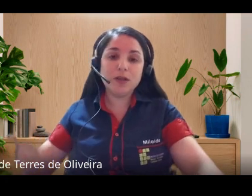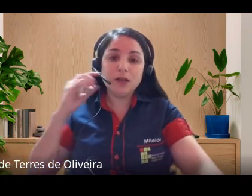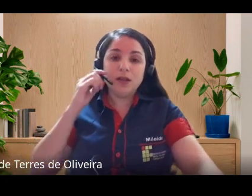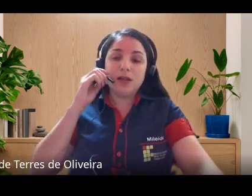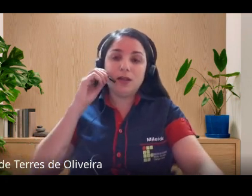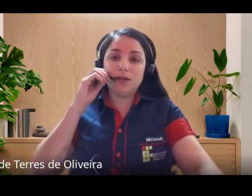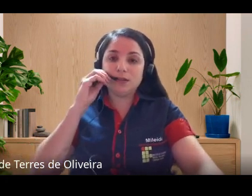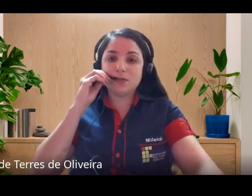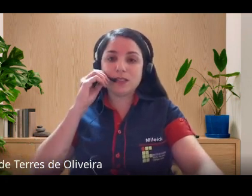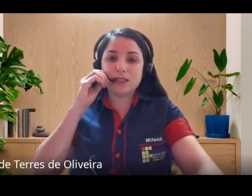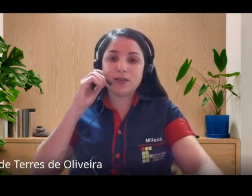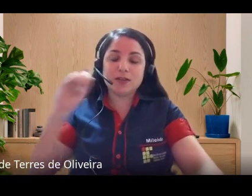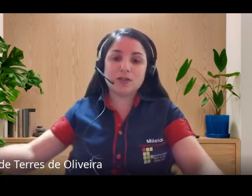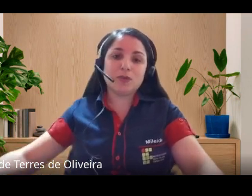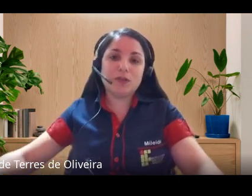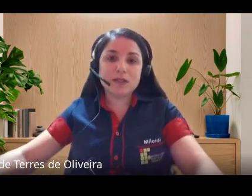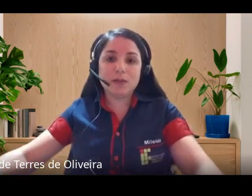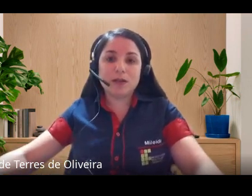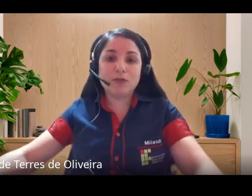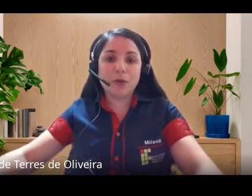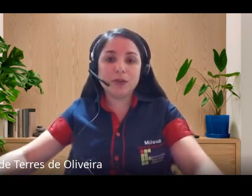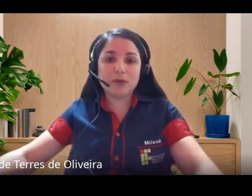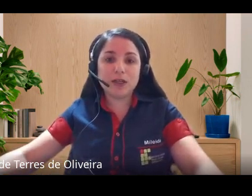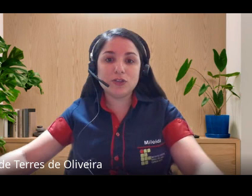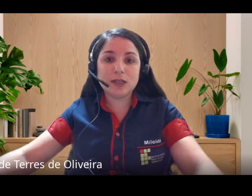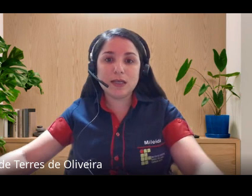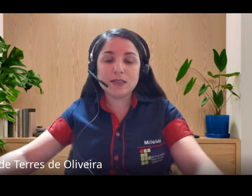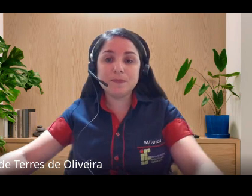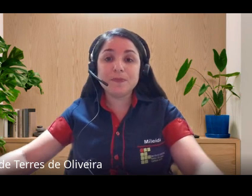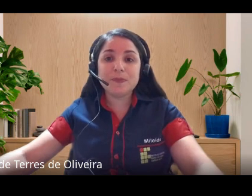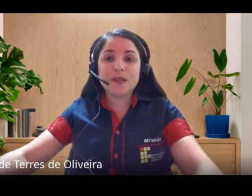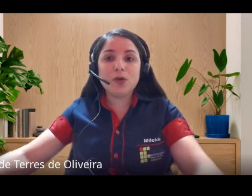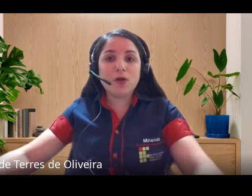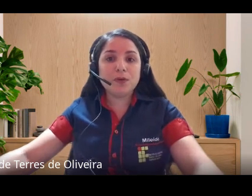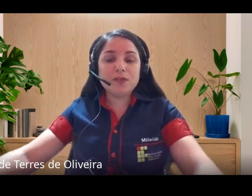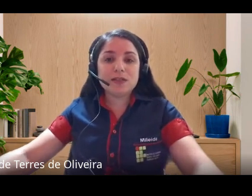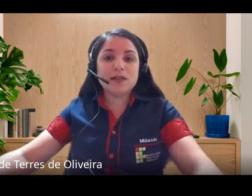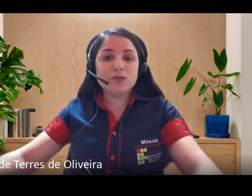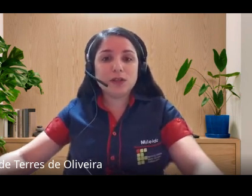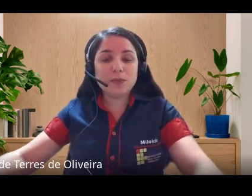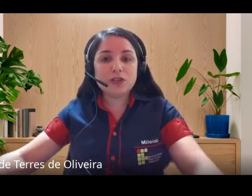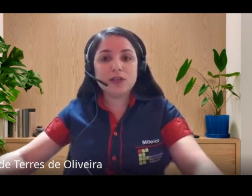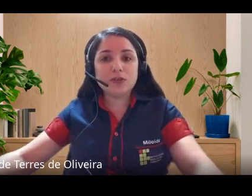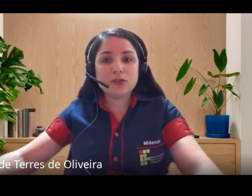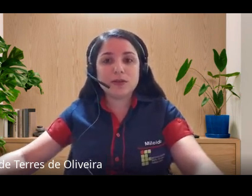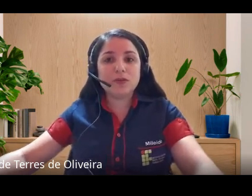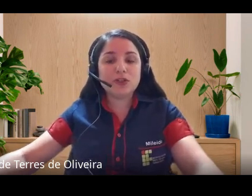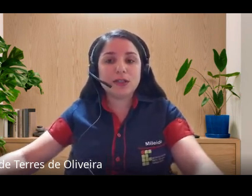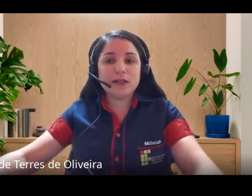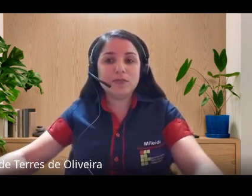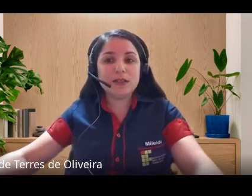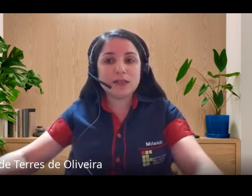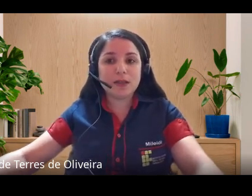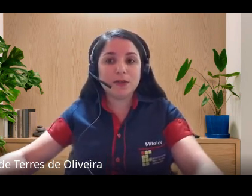gravação. Temos os slides já disponíveis na plataforma da unidade 3. E eu coloco para vocês a leitura da apostila Introdução à